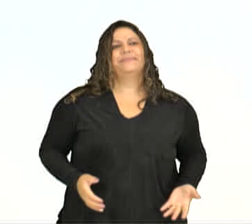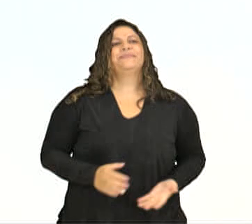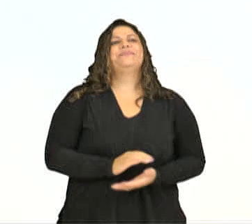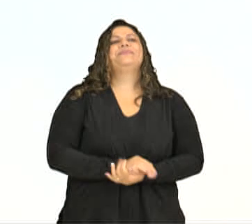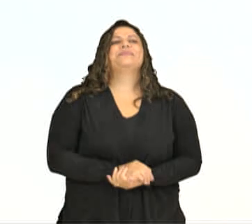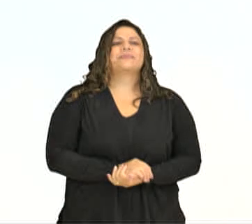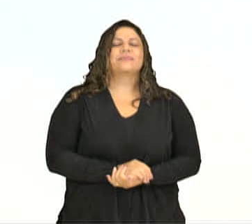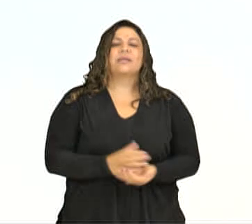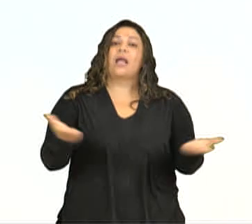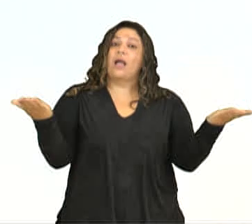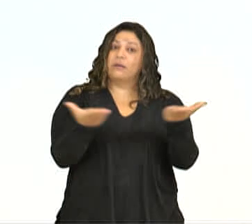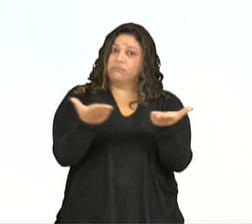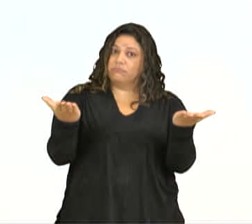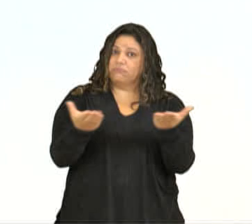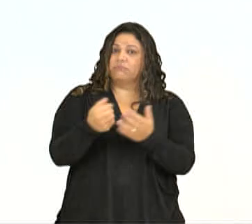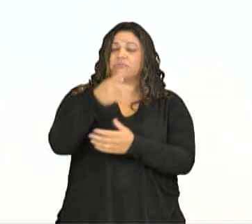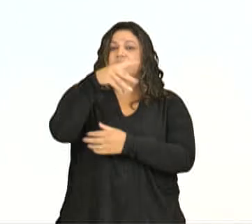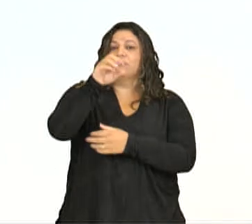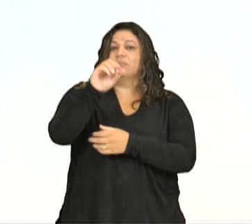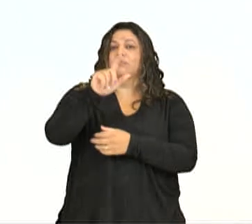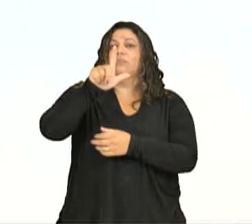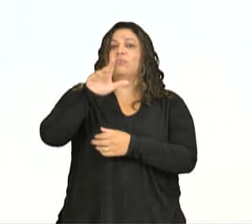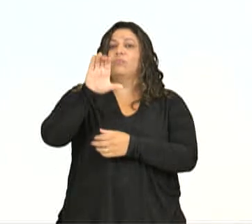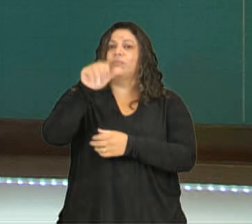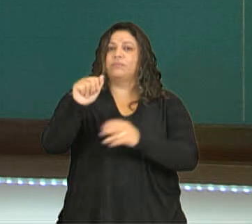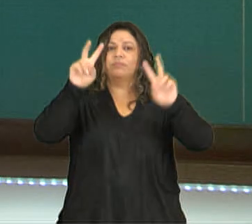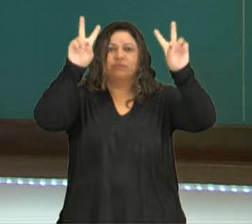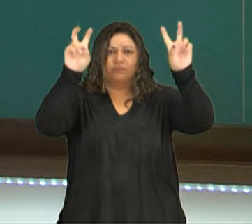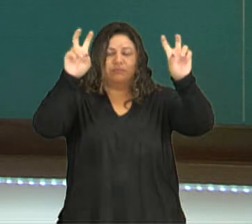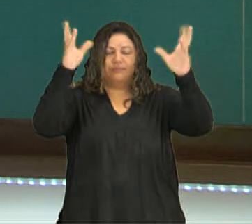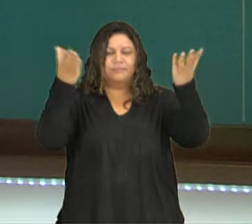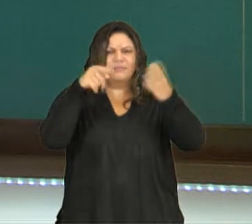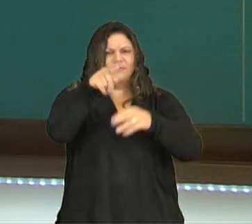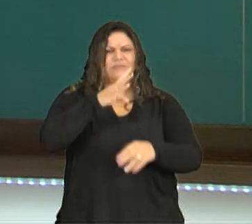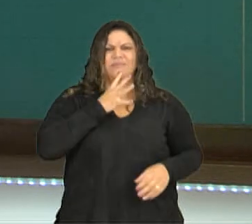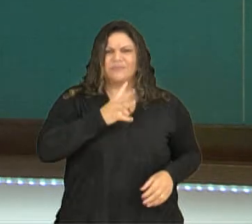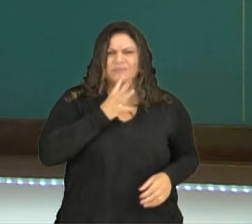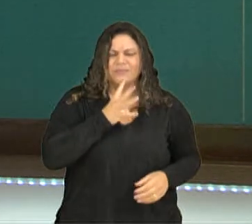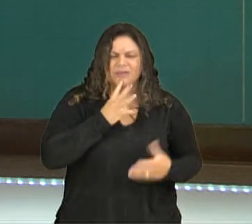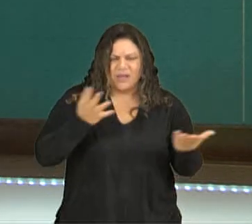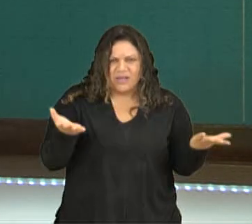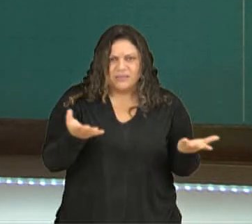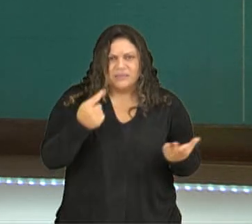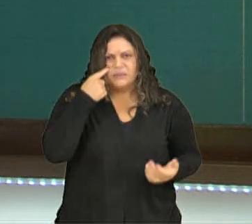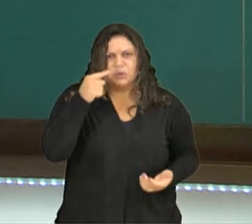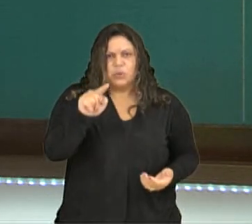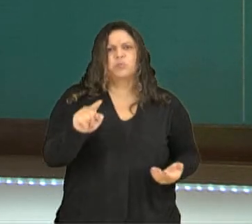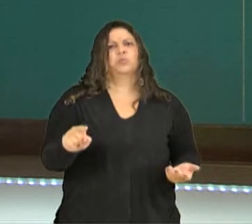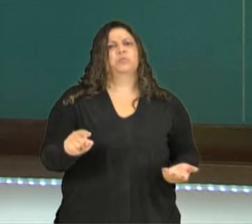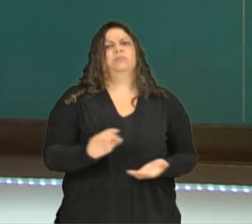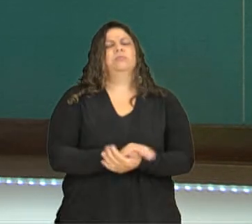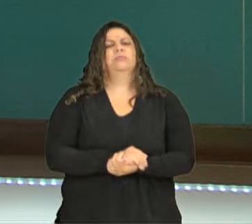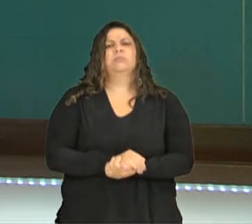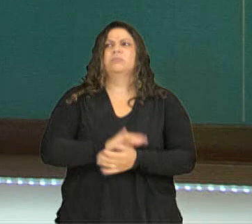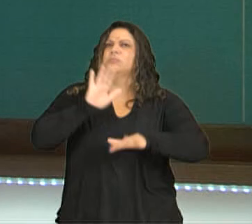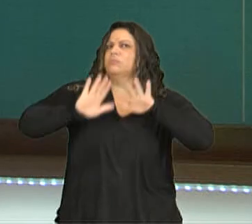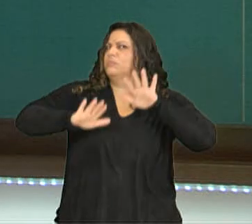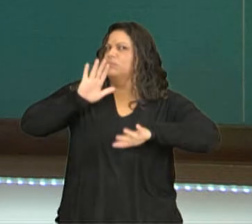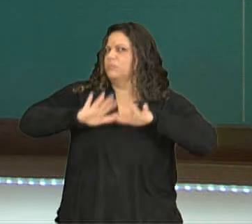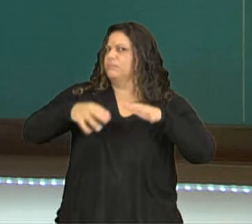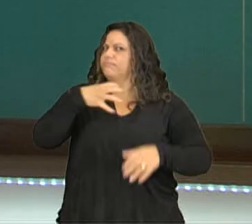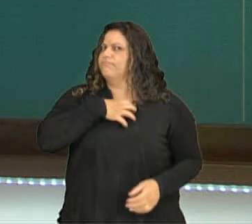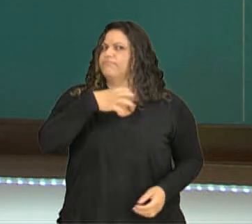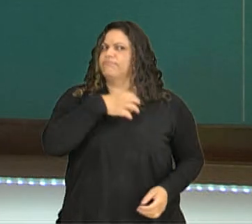Vamos conversar um pouquinho sobre a polca? Você conhece esse ritmo? Já ouviu falar? Talvez seja um ritmo